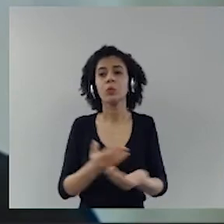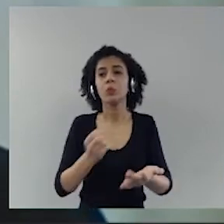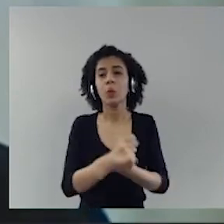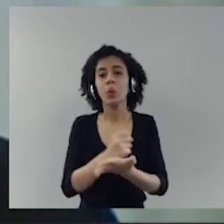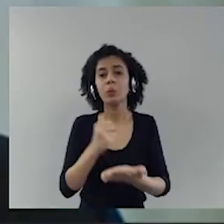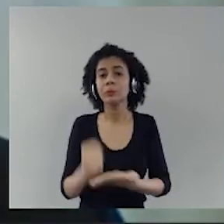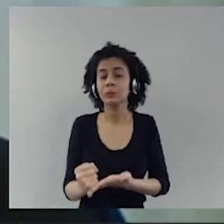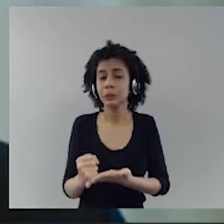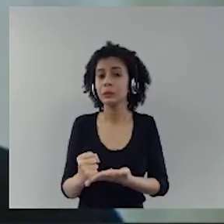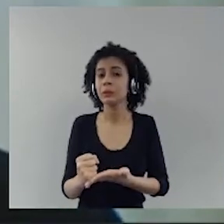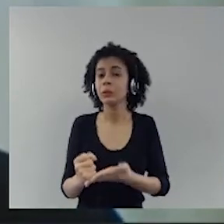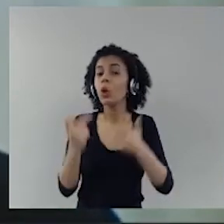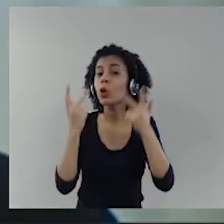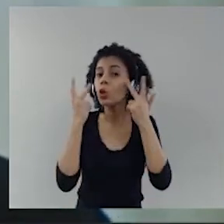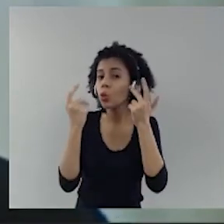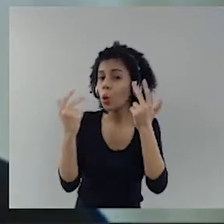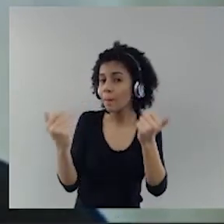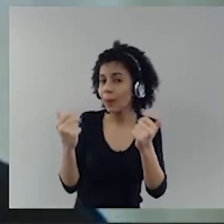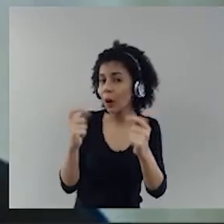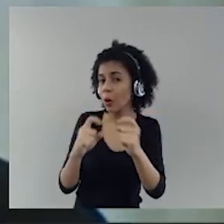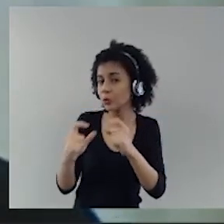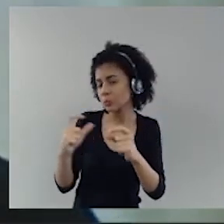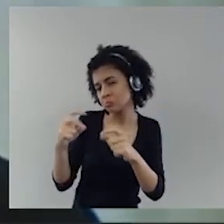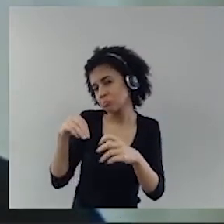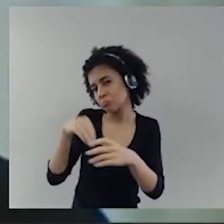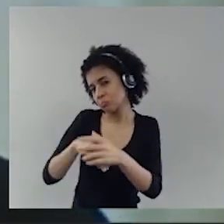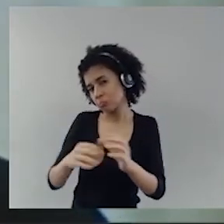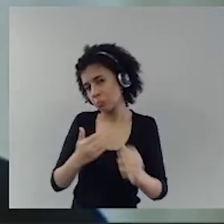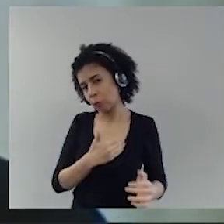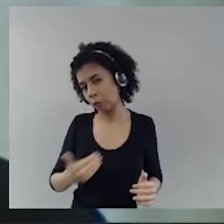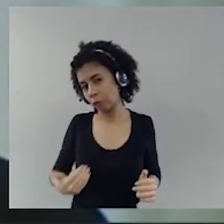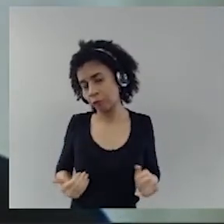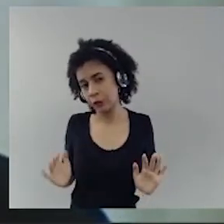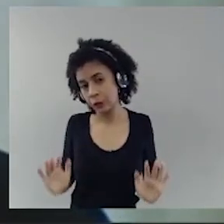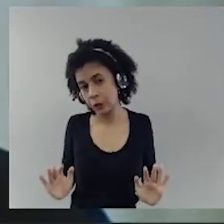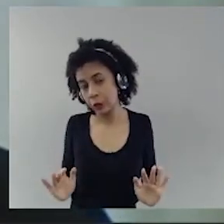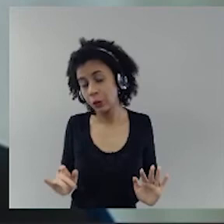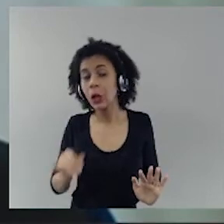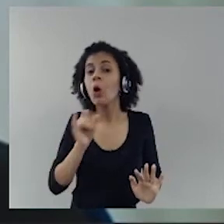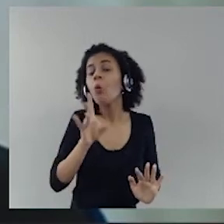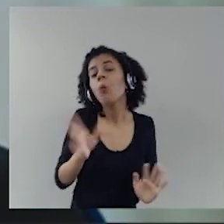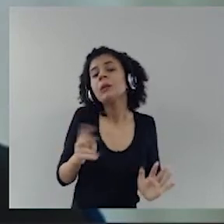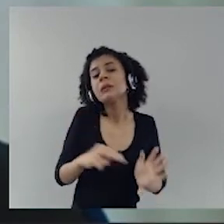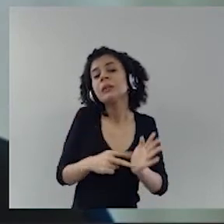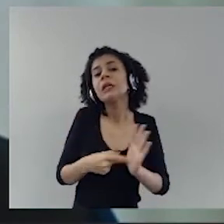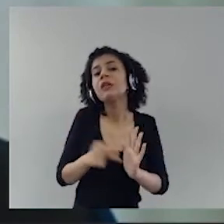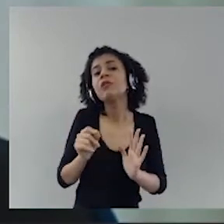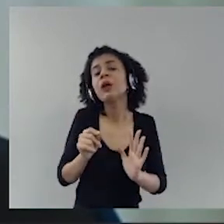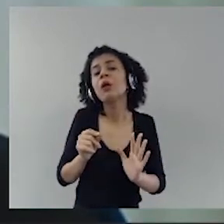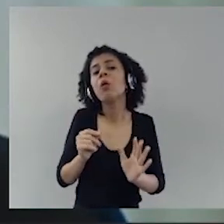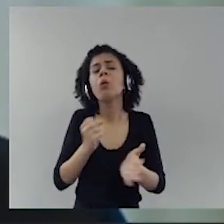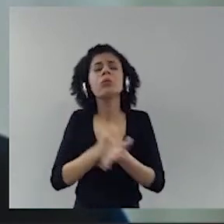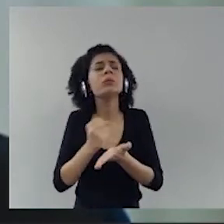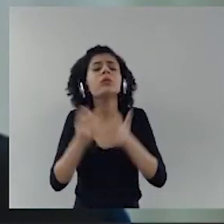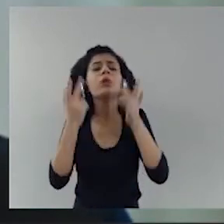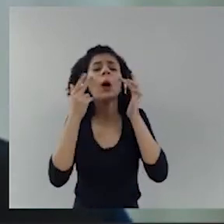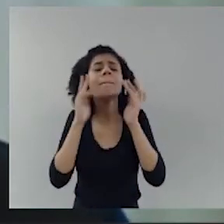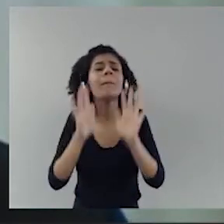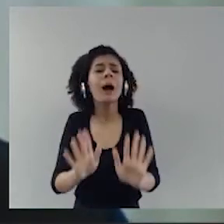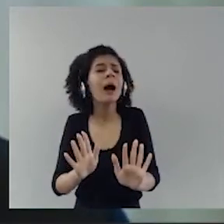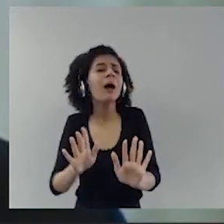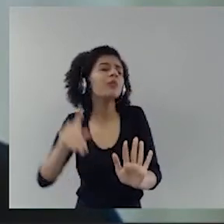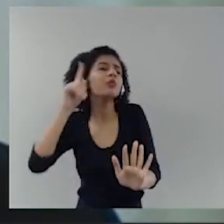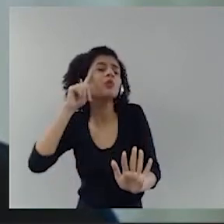contratações ordinárias da administração pública ou seja todas aquelas contratações comuns